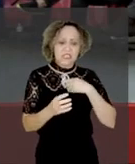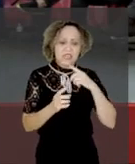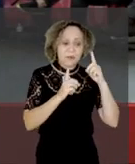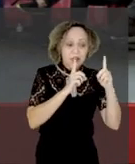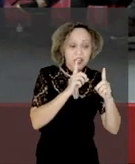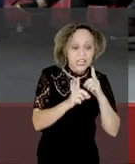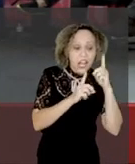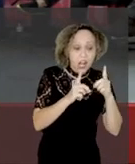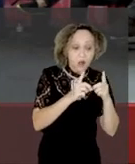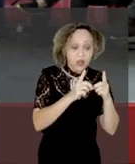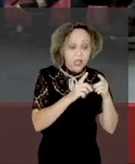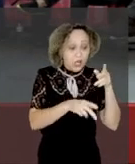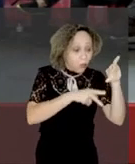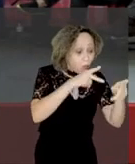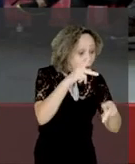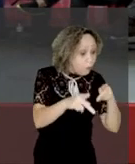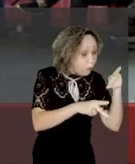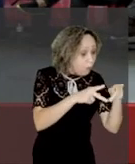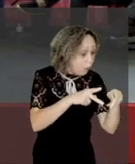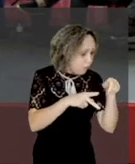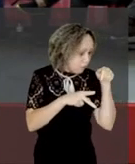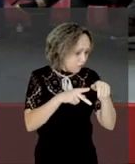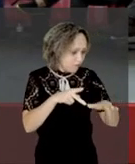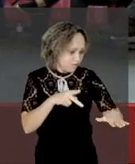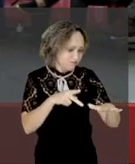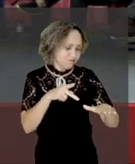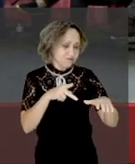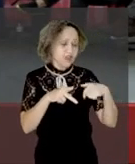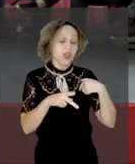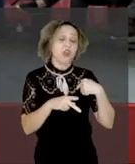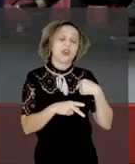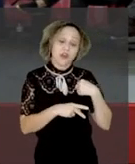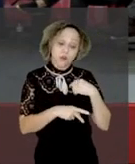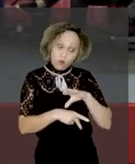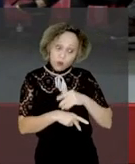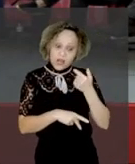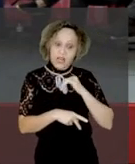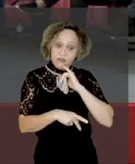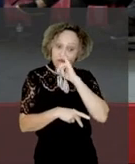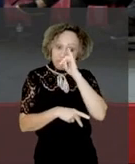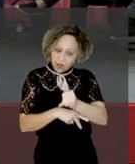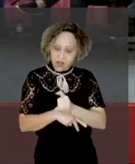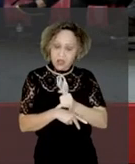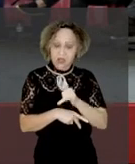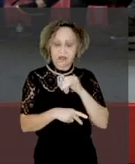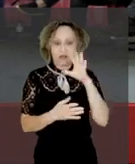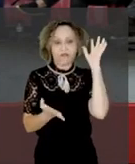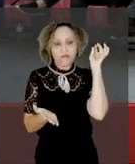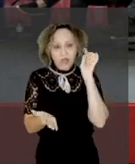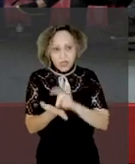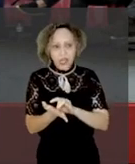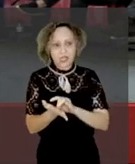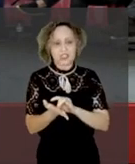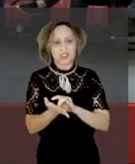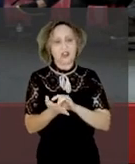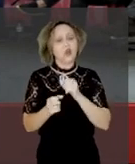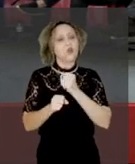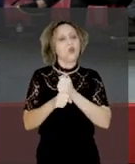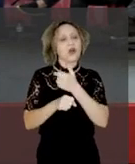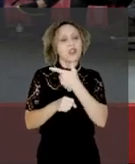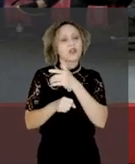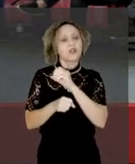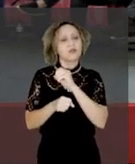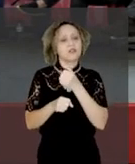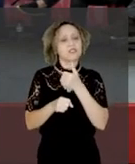evangélicos, reconhecer o caráter popular de parcela significativa dos evangélicos,